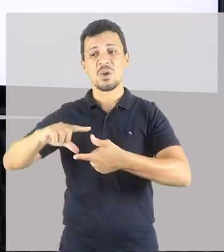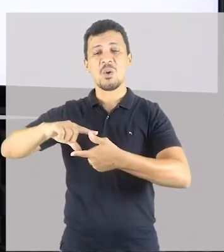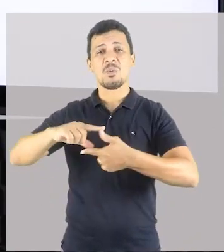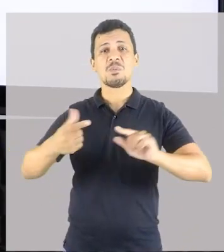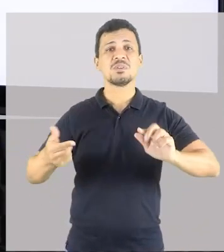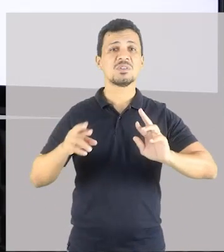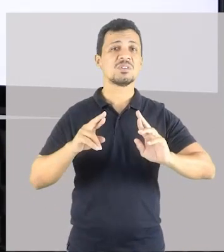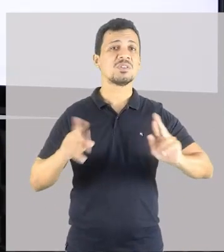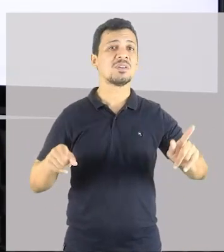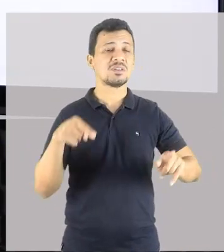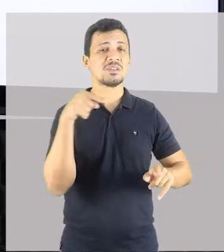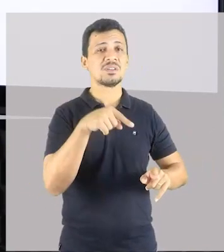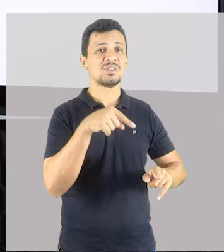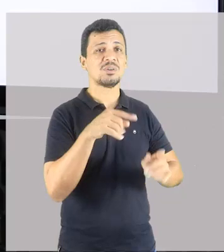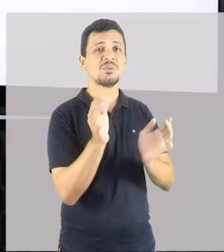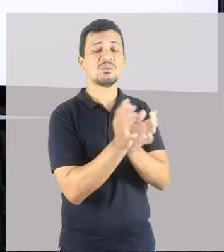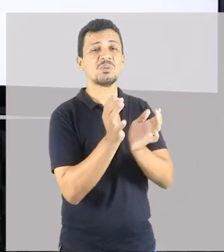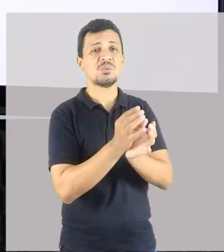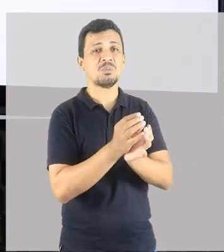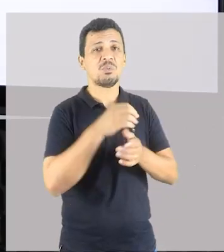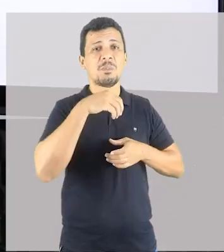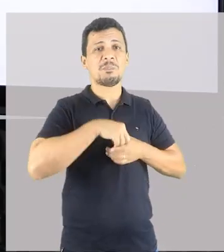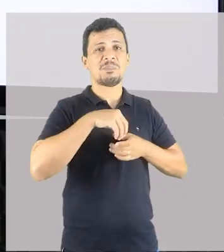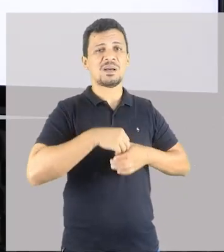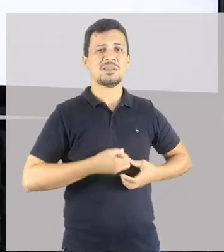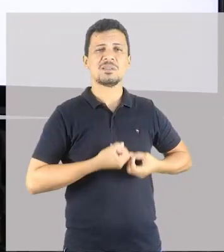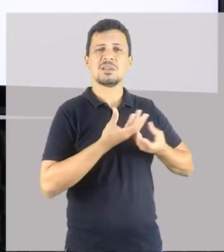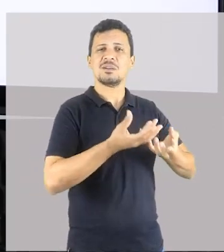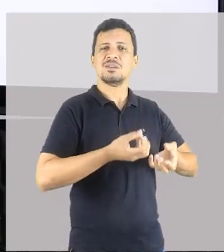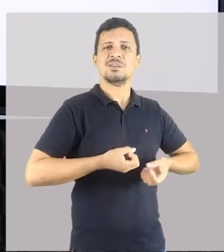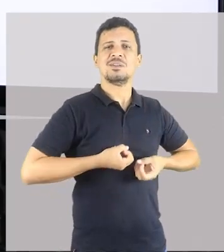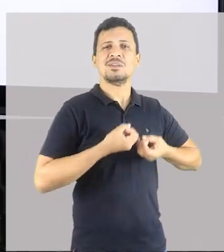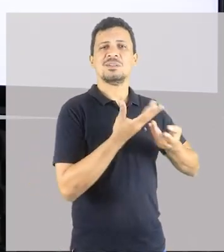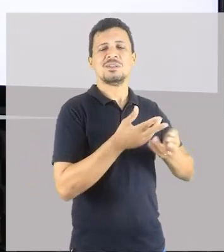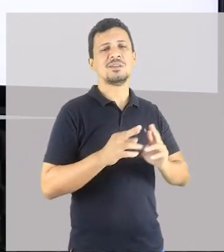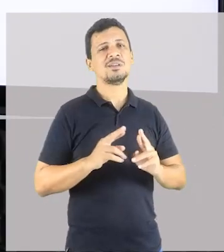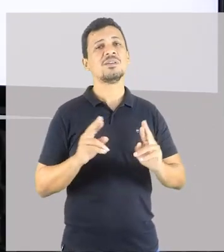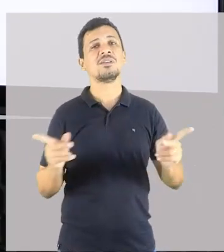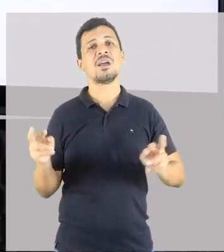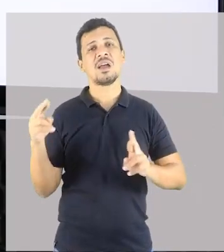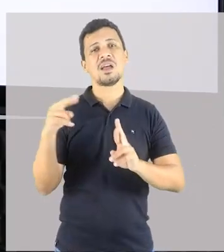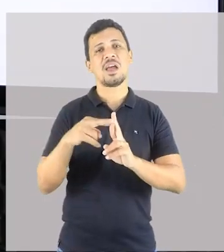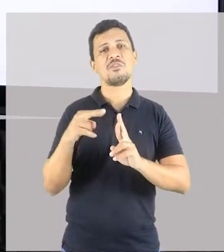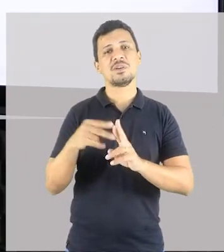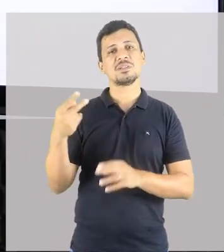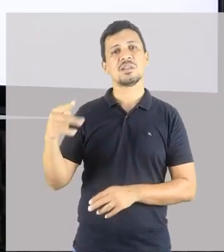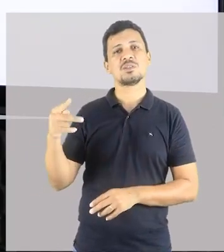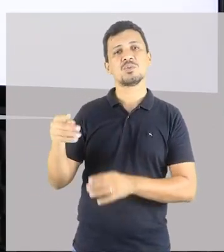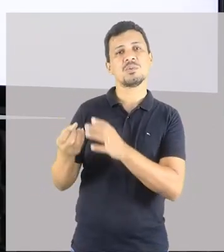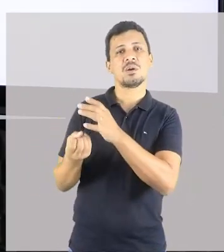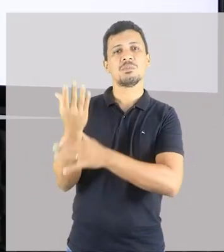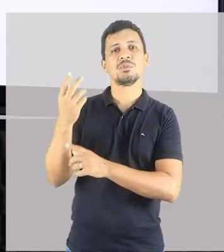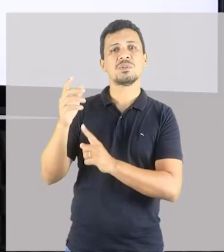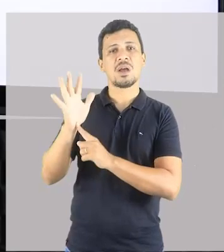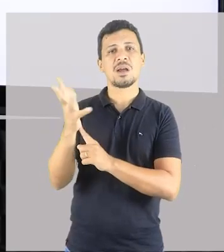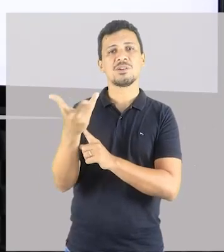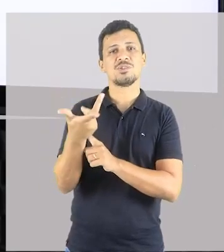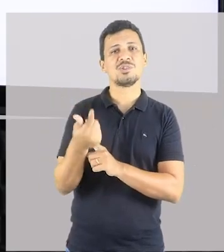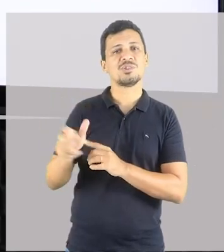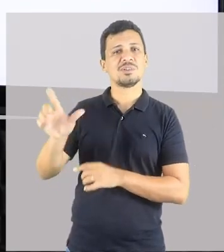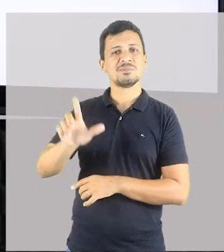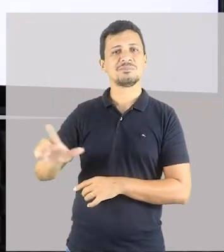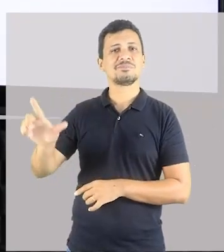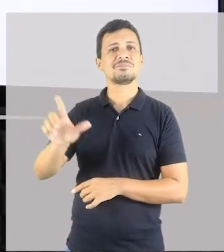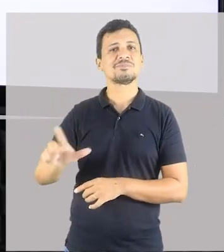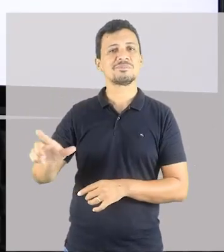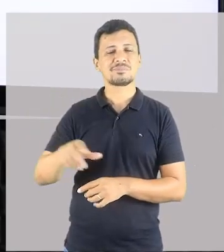certo? E a diferença dos parnasianos, né? Na sua referência de produção artística, de produção literária,